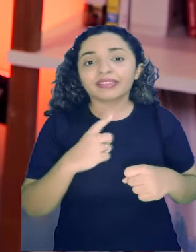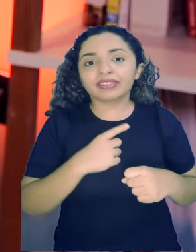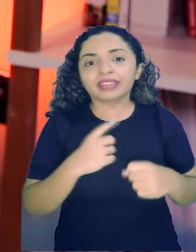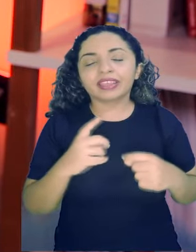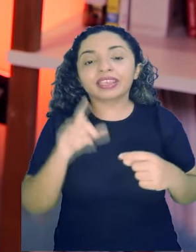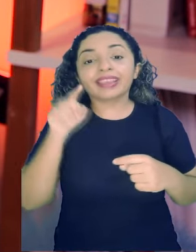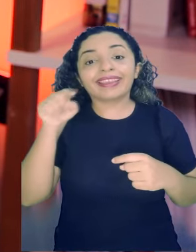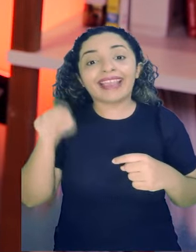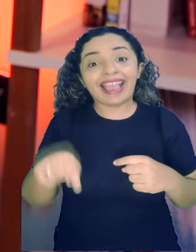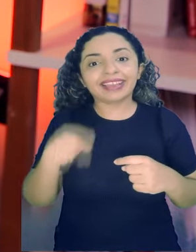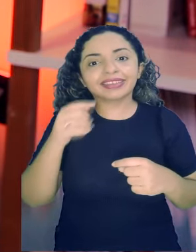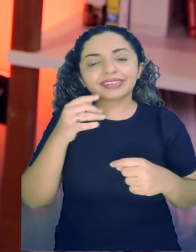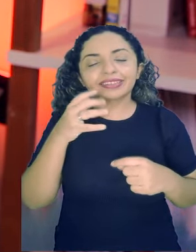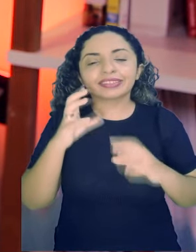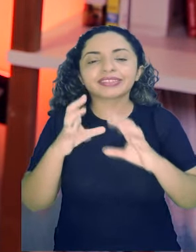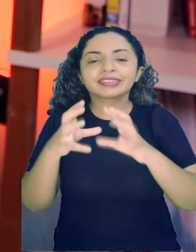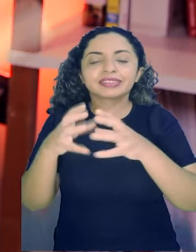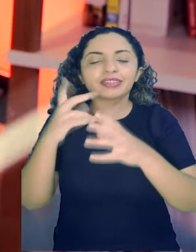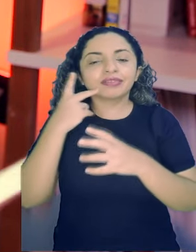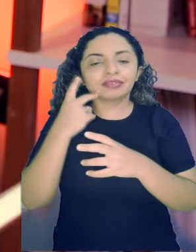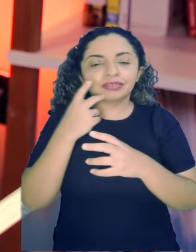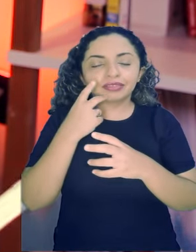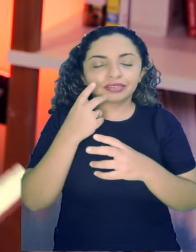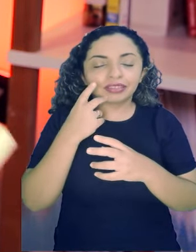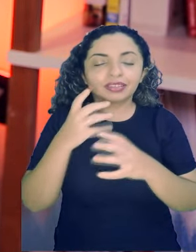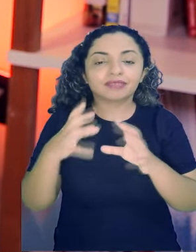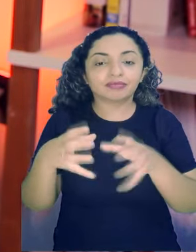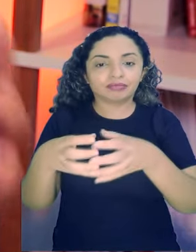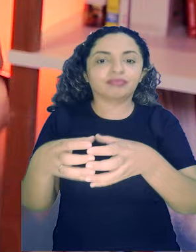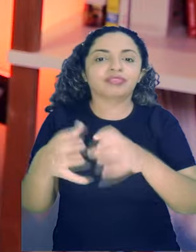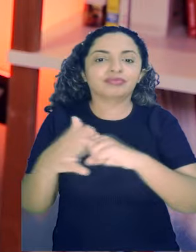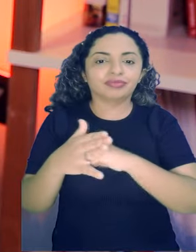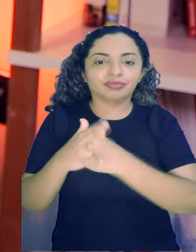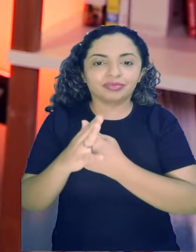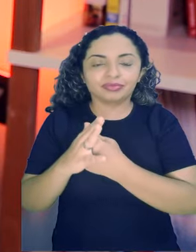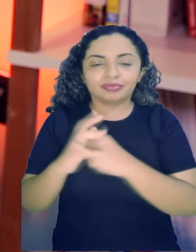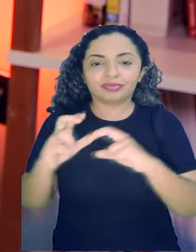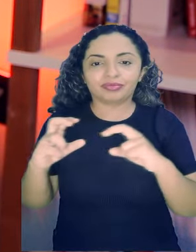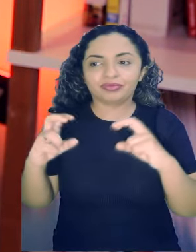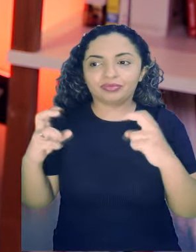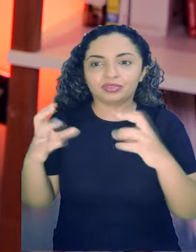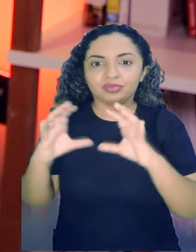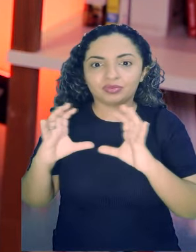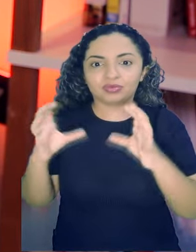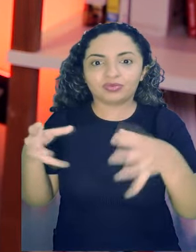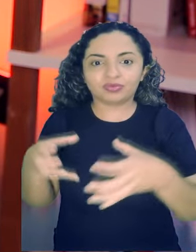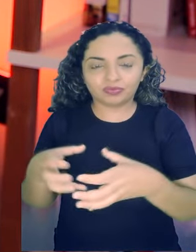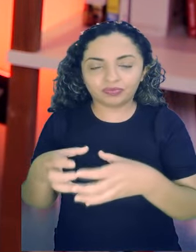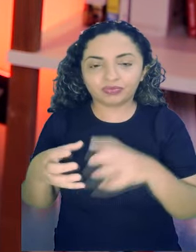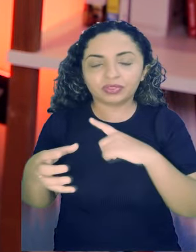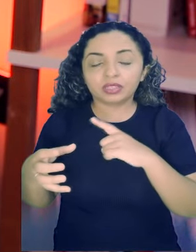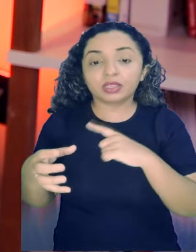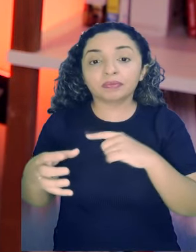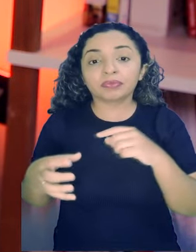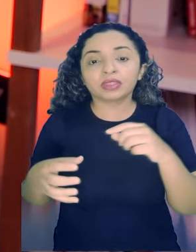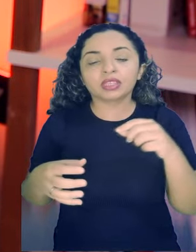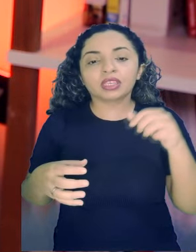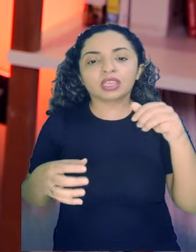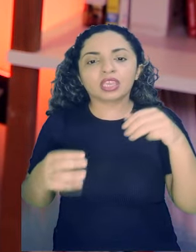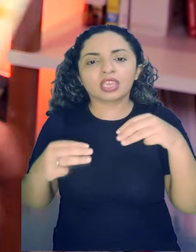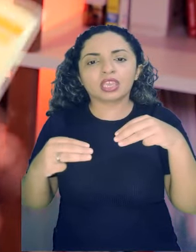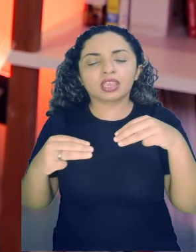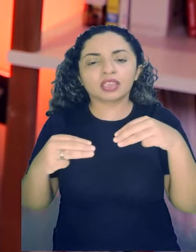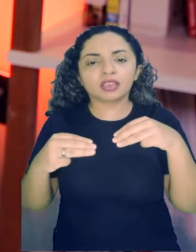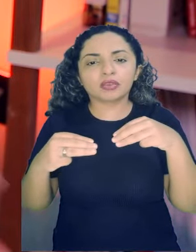desconhecidas, como essa aqui, que a Kenya Souza Rios traz nessas edições aqui que saíram pela Museu do Ceará.